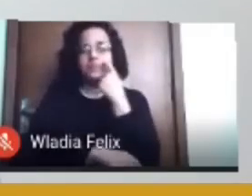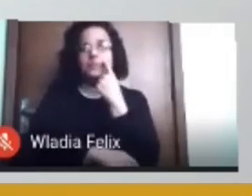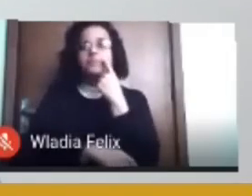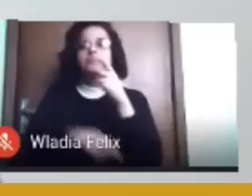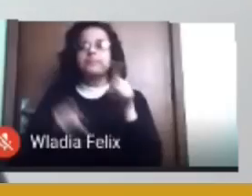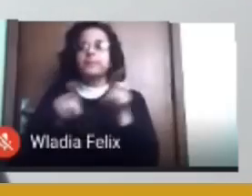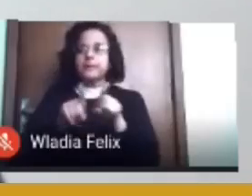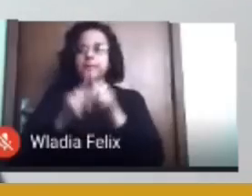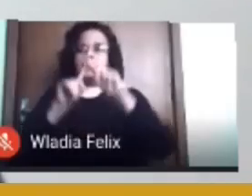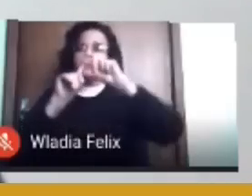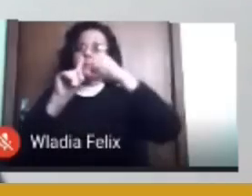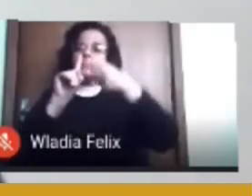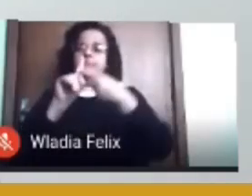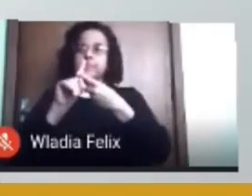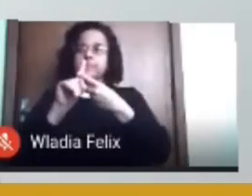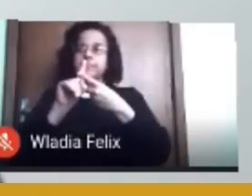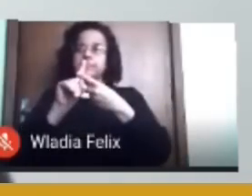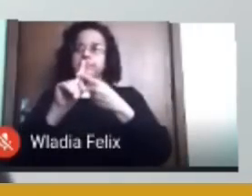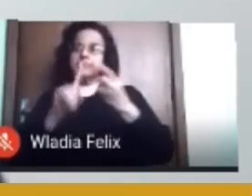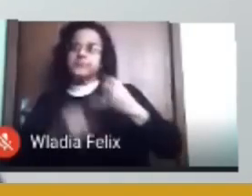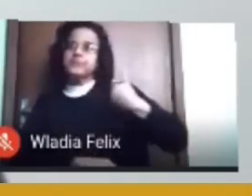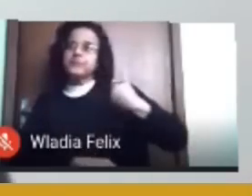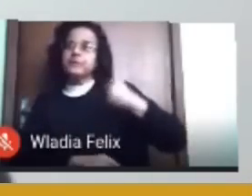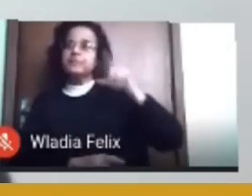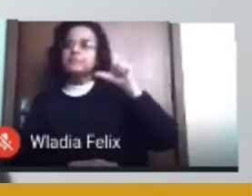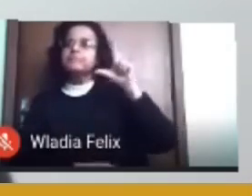queda no rendimento escolar, perda